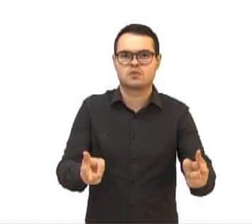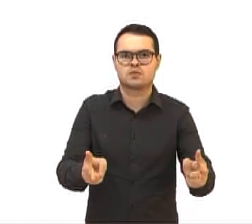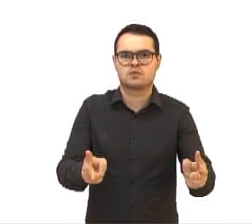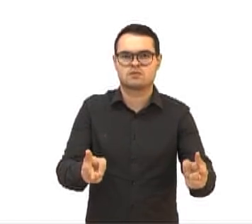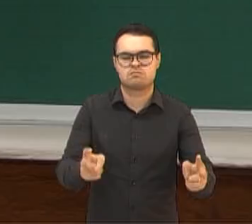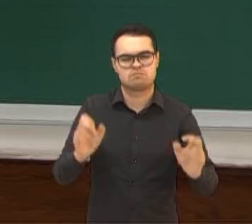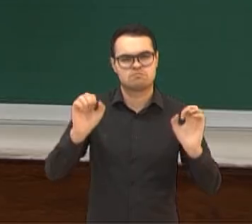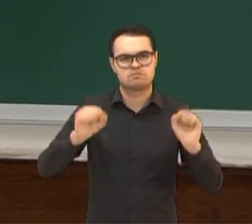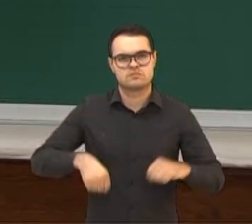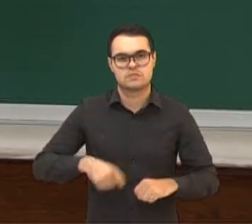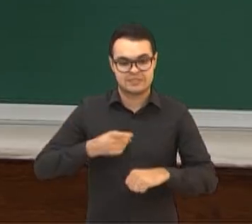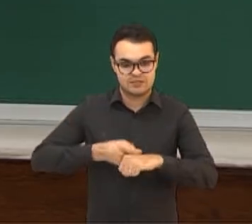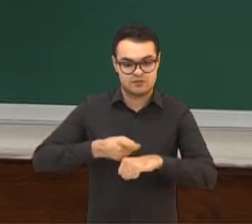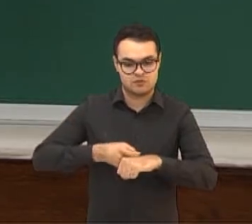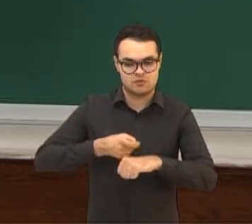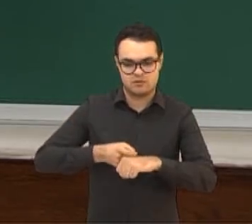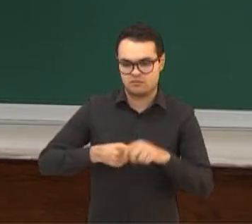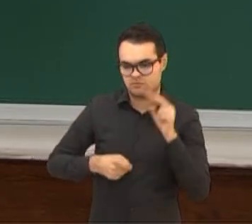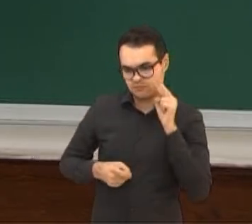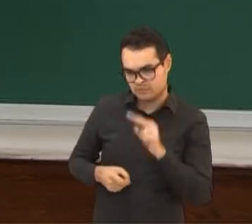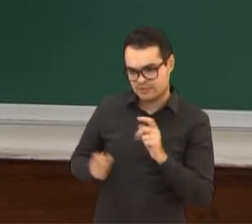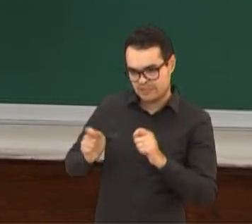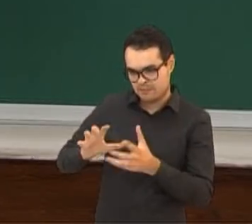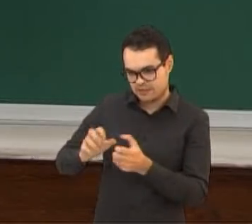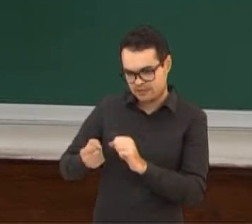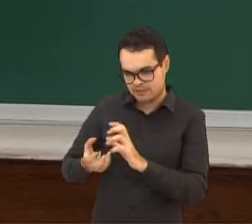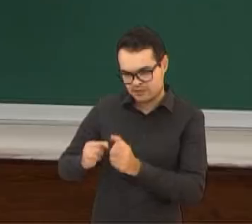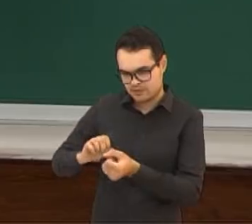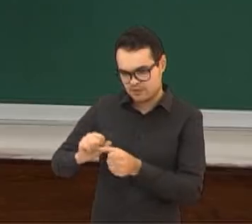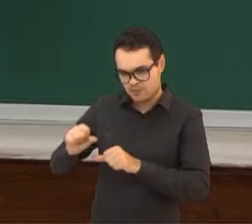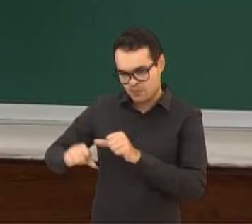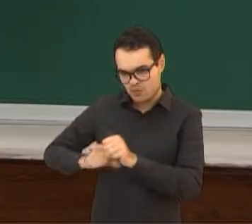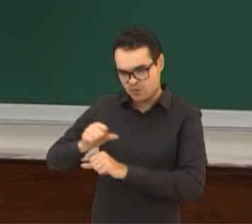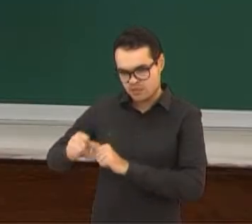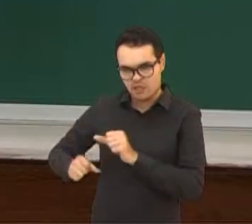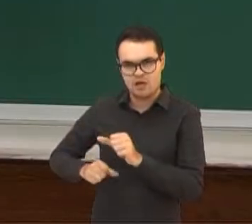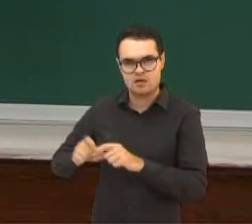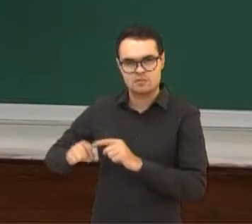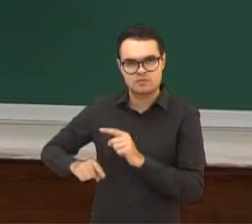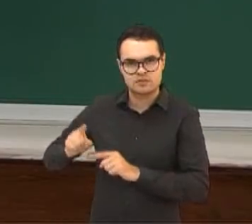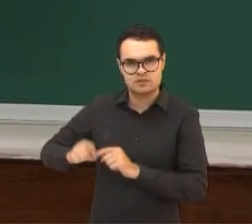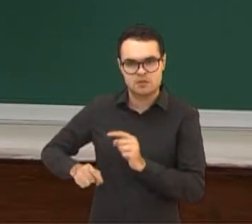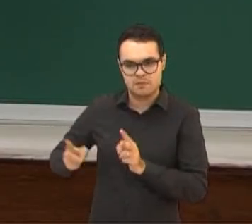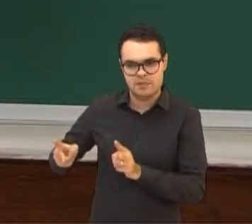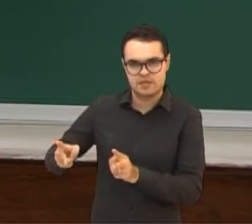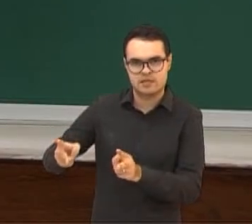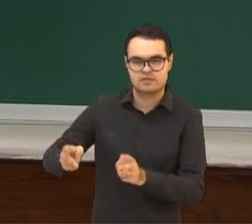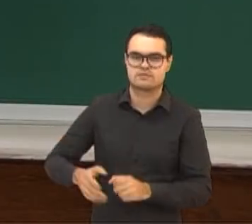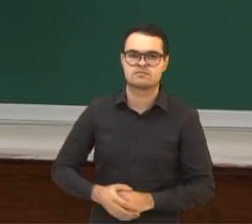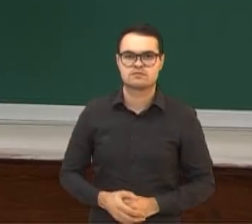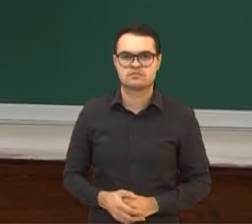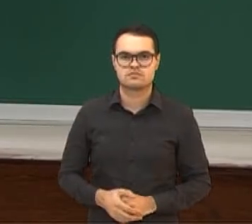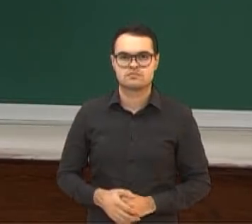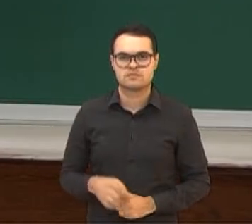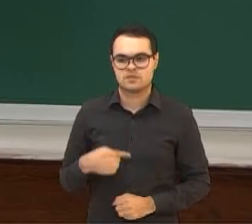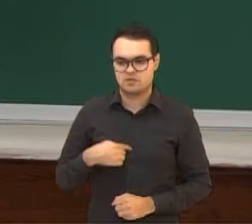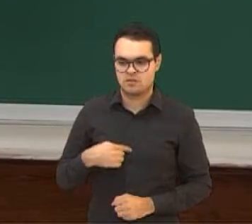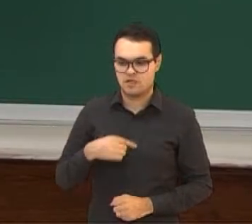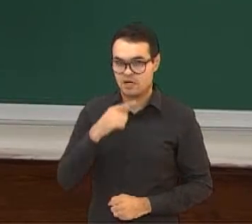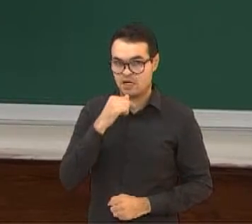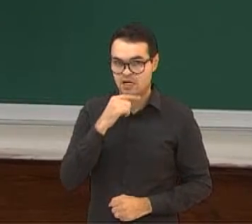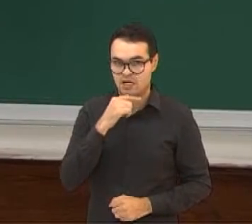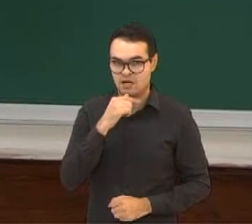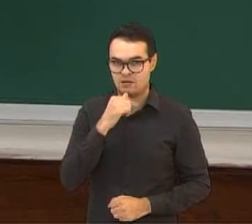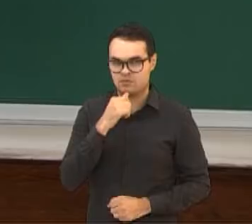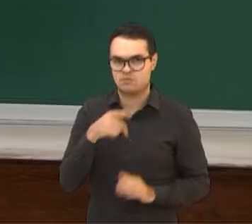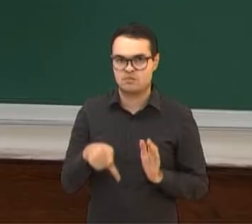isso que na forma sólida eu consigo moldar as substâncias ou os objetos e eles se mantêm. Eu vou lá, coloco a água na minha